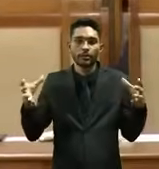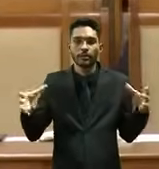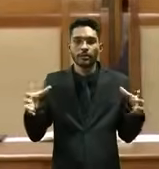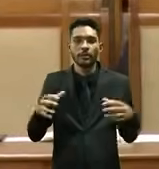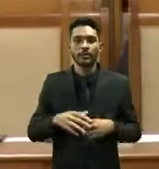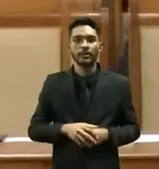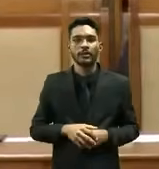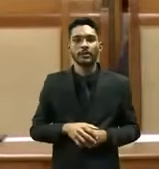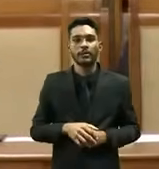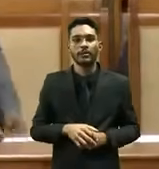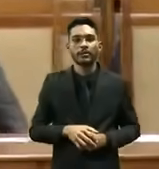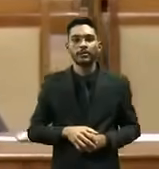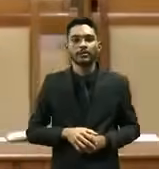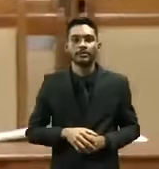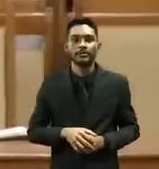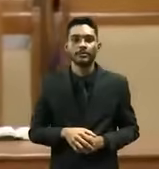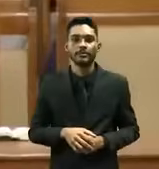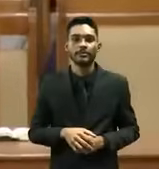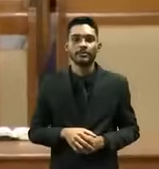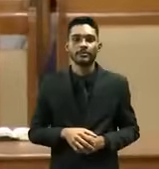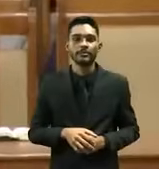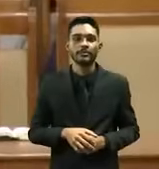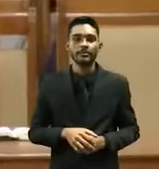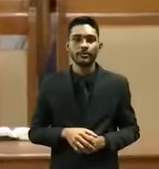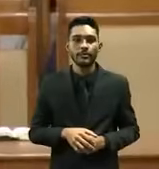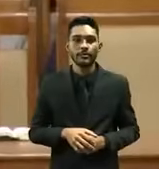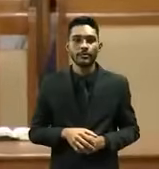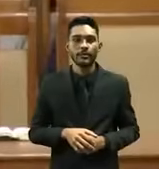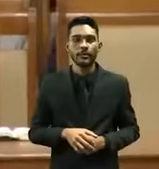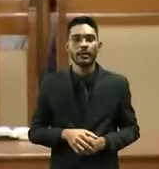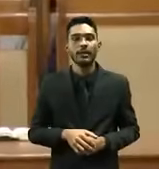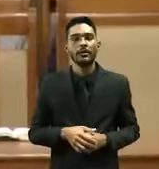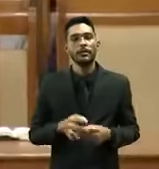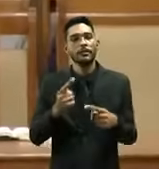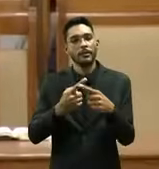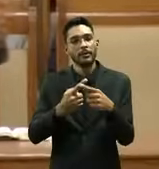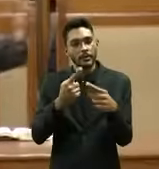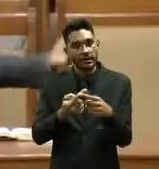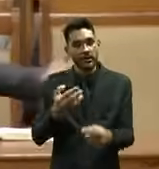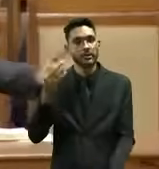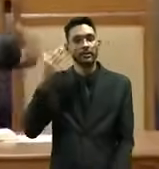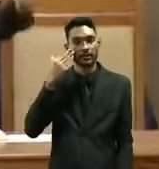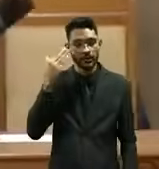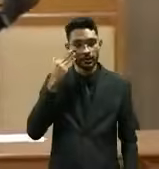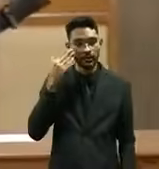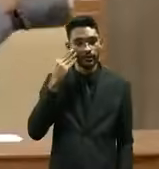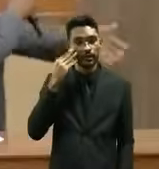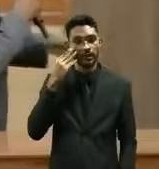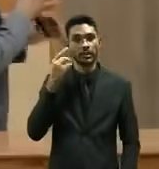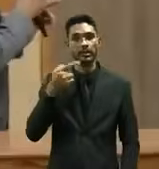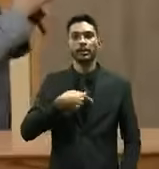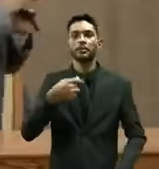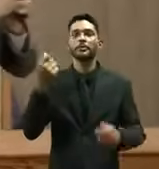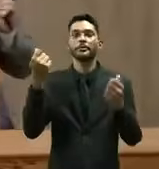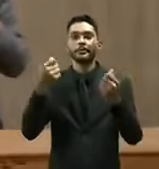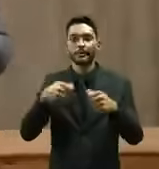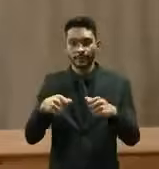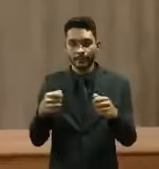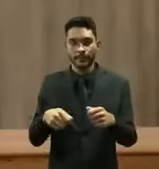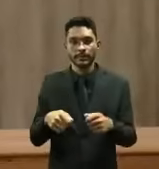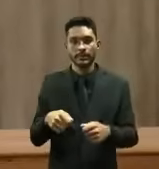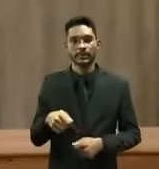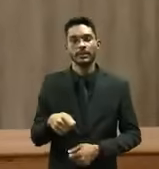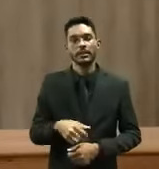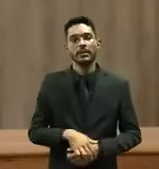rapaz Qual é o teu lado porque eu entendo que eu posso ser de uma outra Igreja Histórica